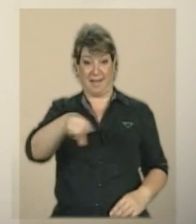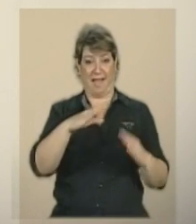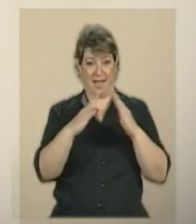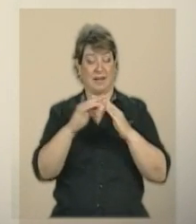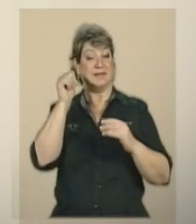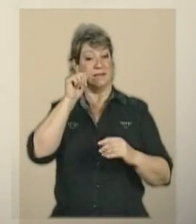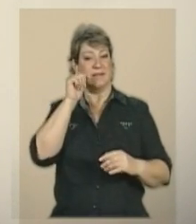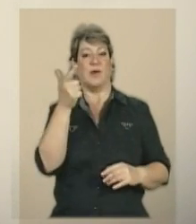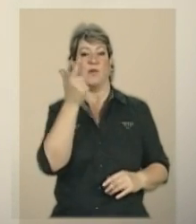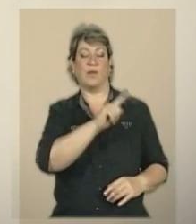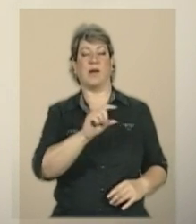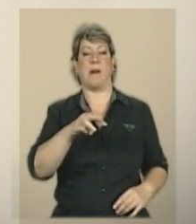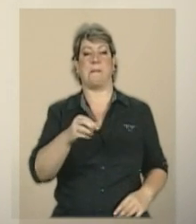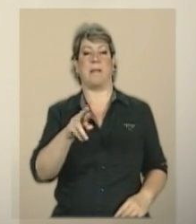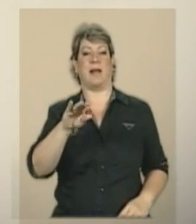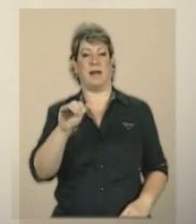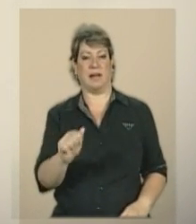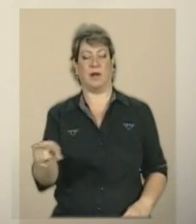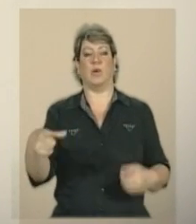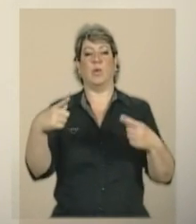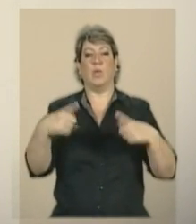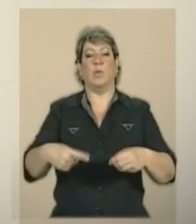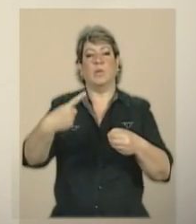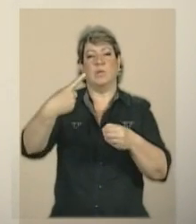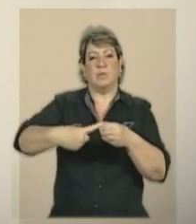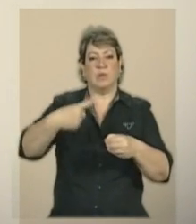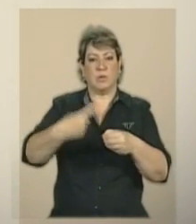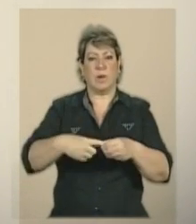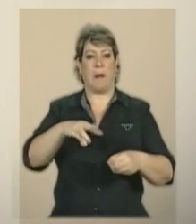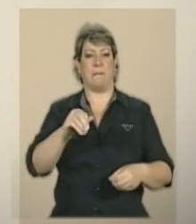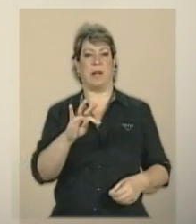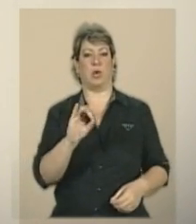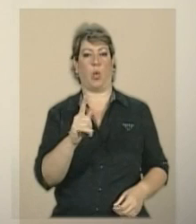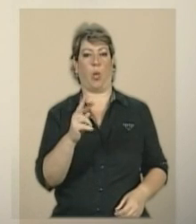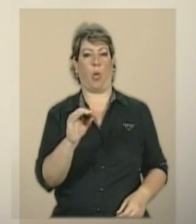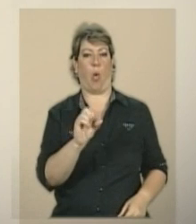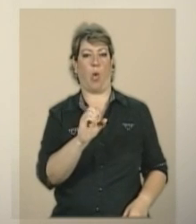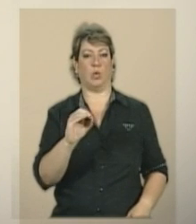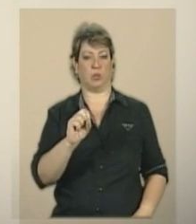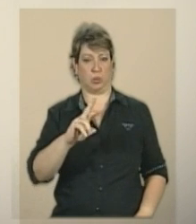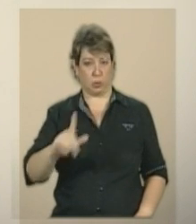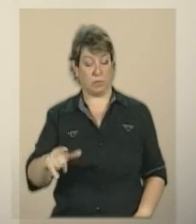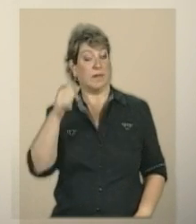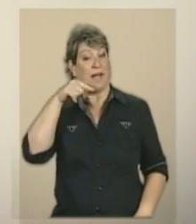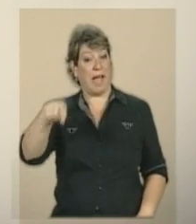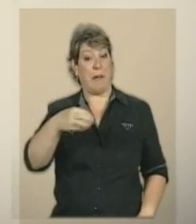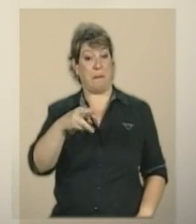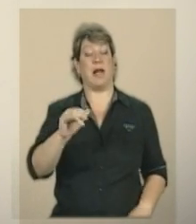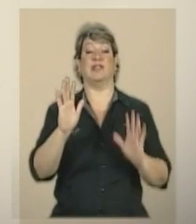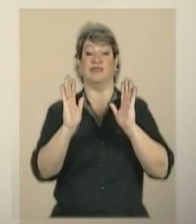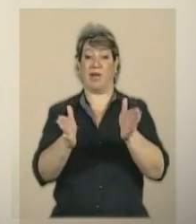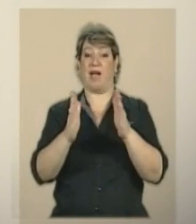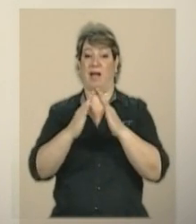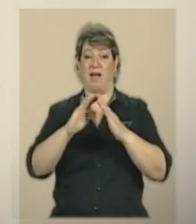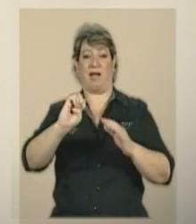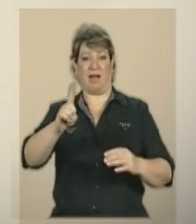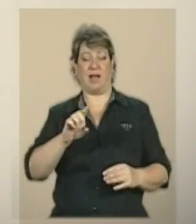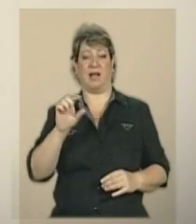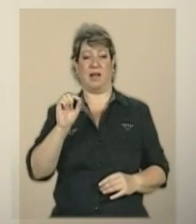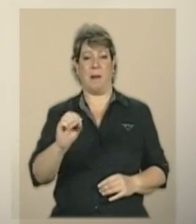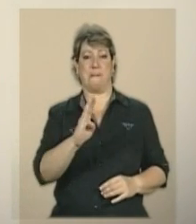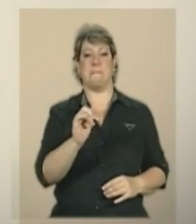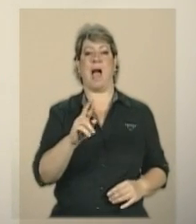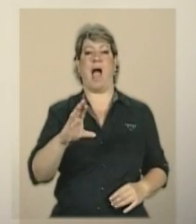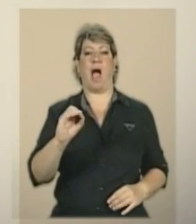Maria osmilda de vema no Mato Grosso do Sul a Maria já morou em um barraco de lona